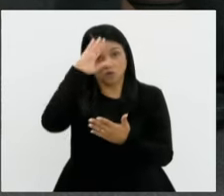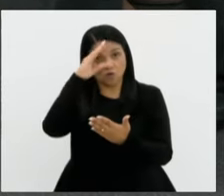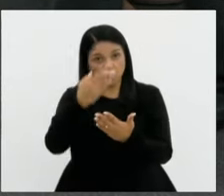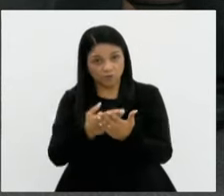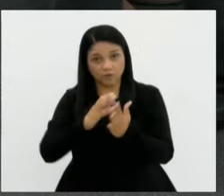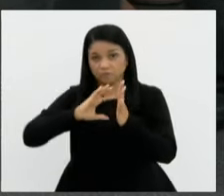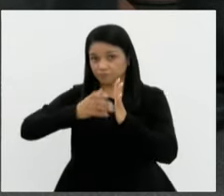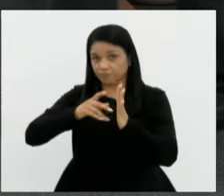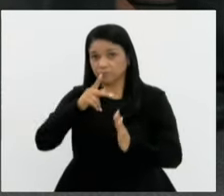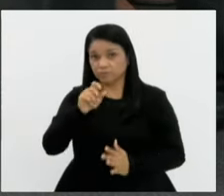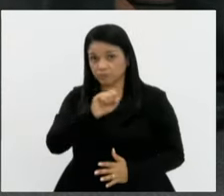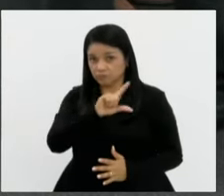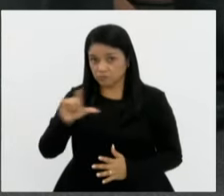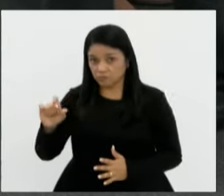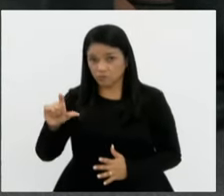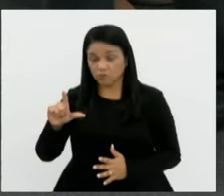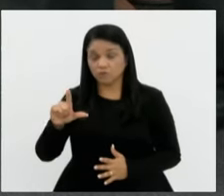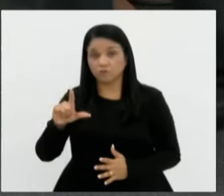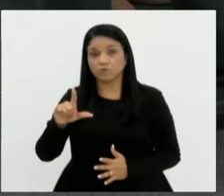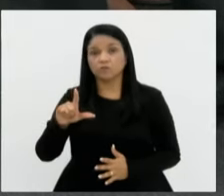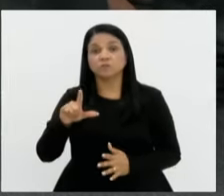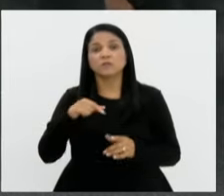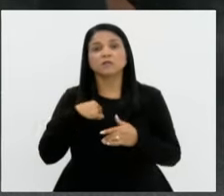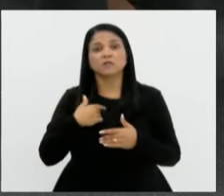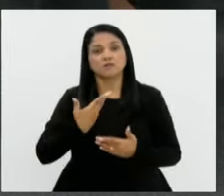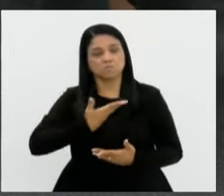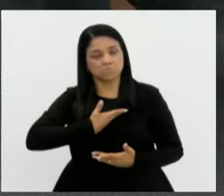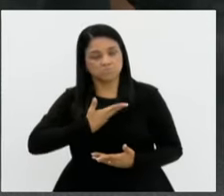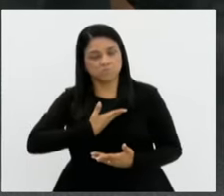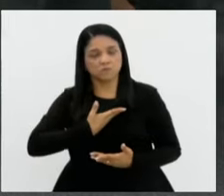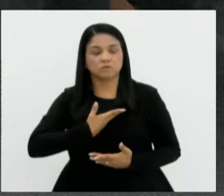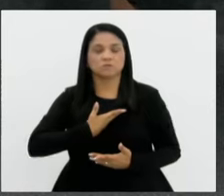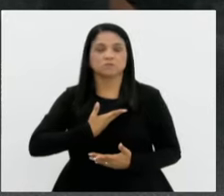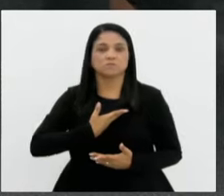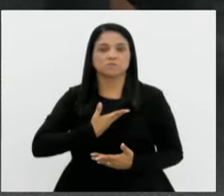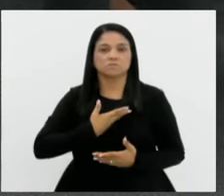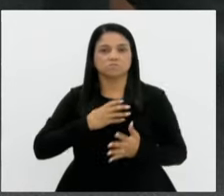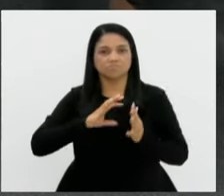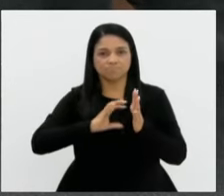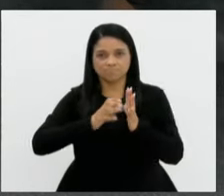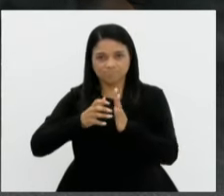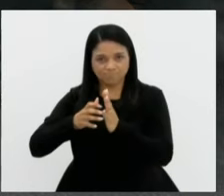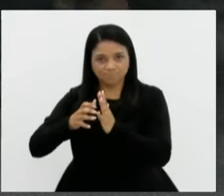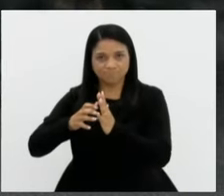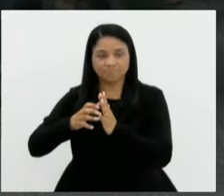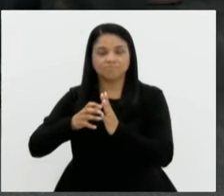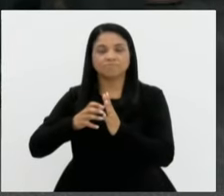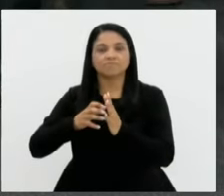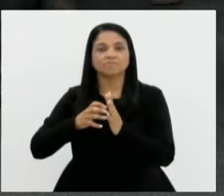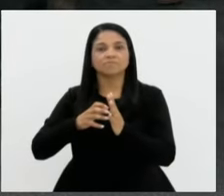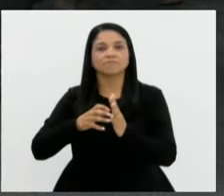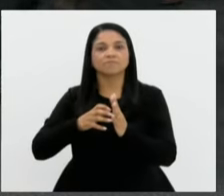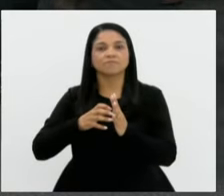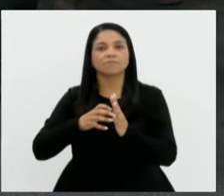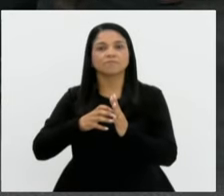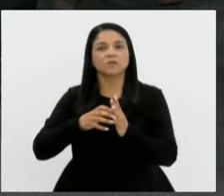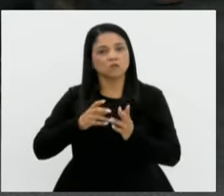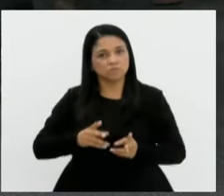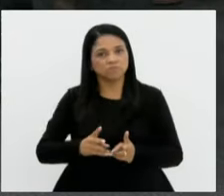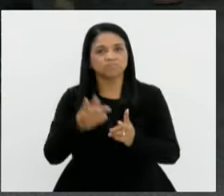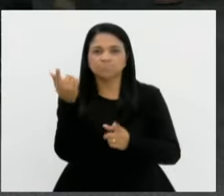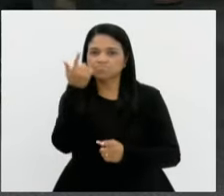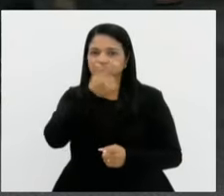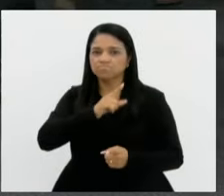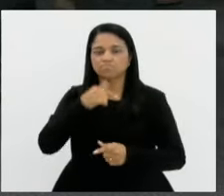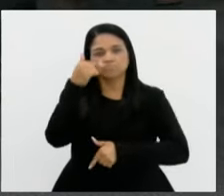do PSOL, que confiam no meu mandato, dos meus companheiros e companheiras, de que a gente vai conseguir e vai continuar trabalhando